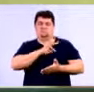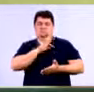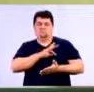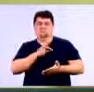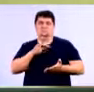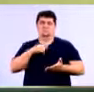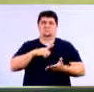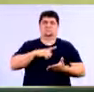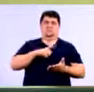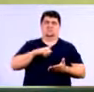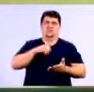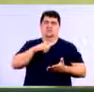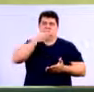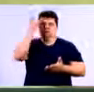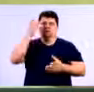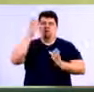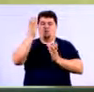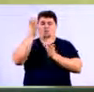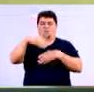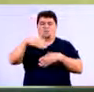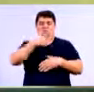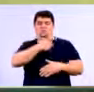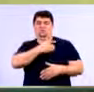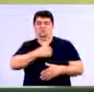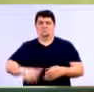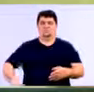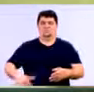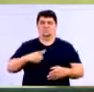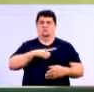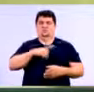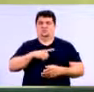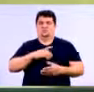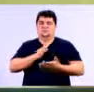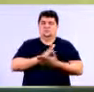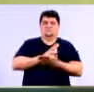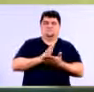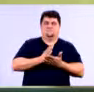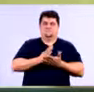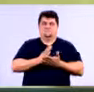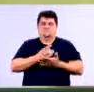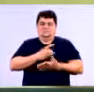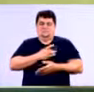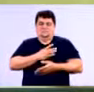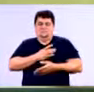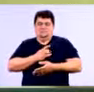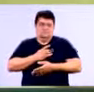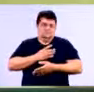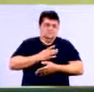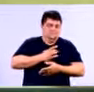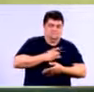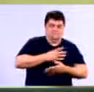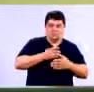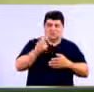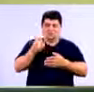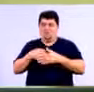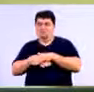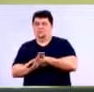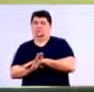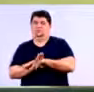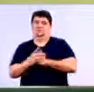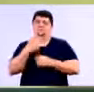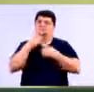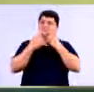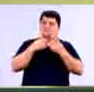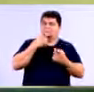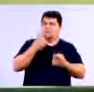ser concursados públicos, também tem esse perfil de estar num momento mais de conservadorismo, tender a ser mais conservadoras a respeito das